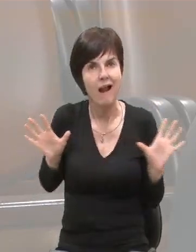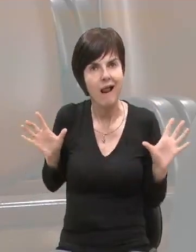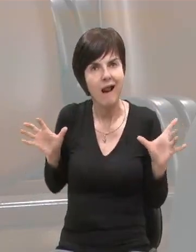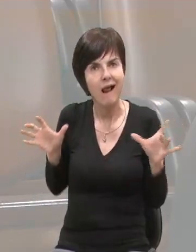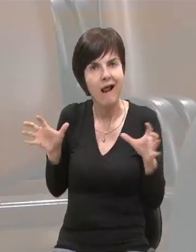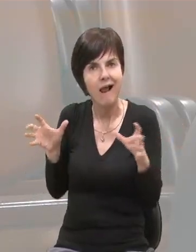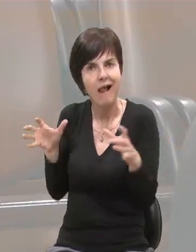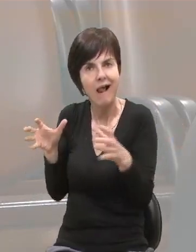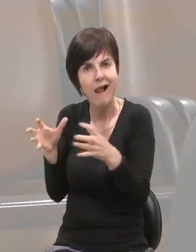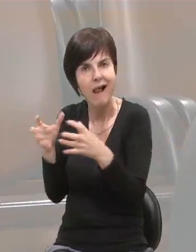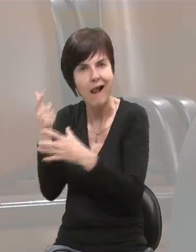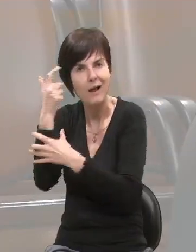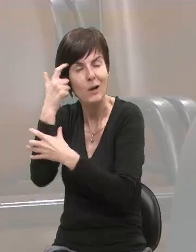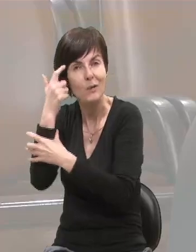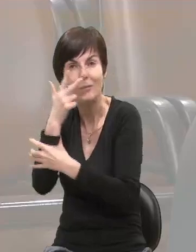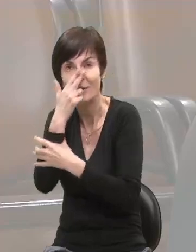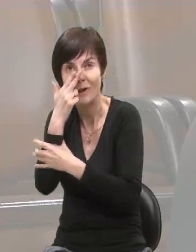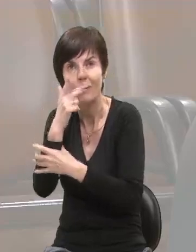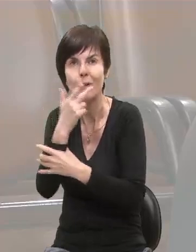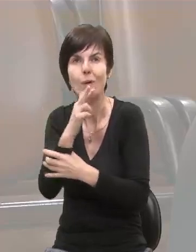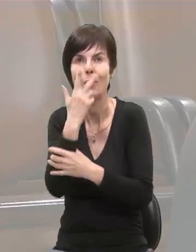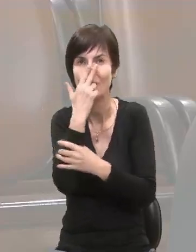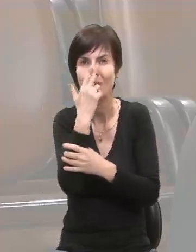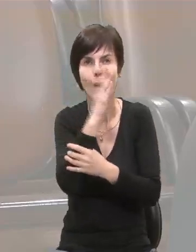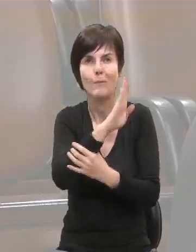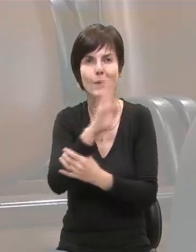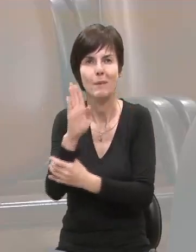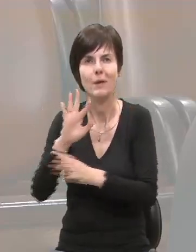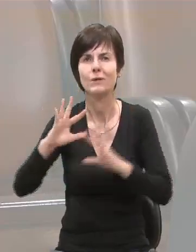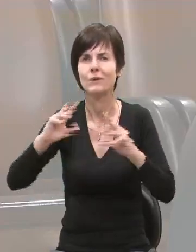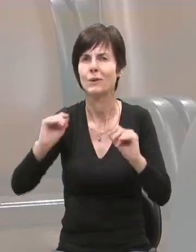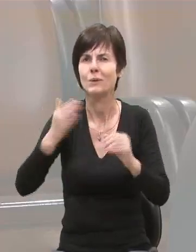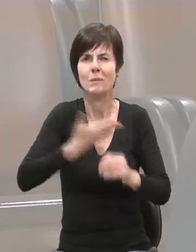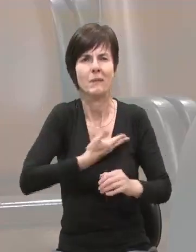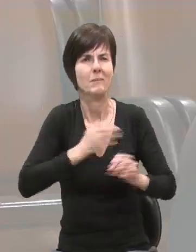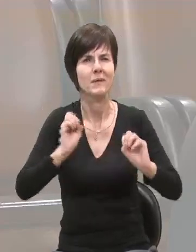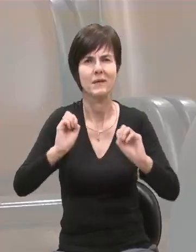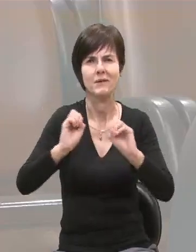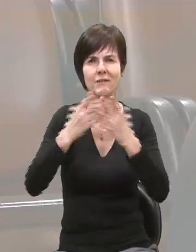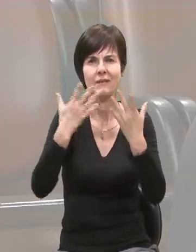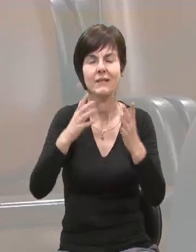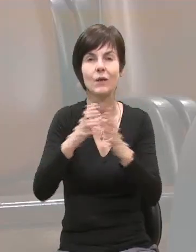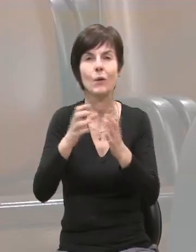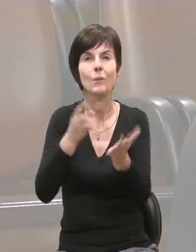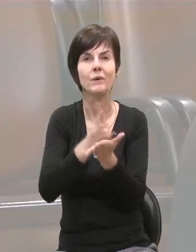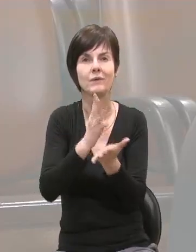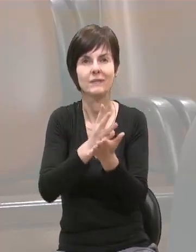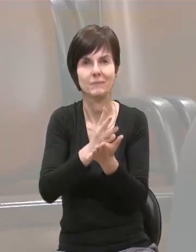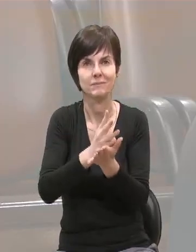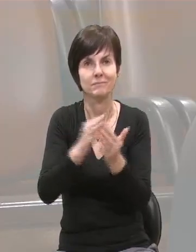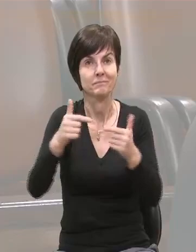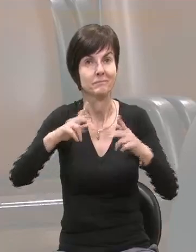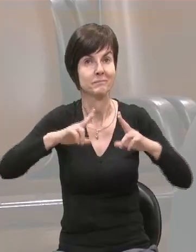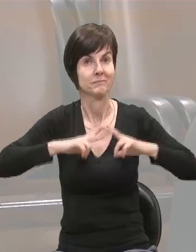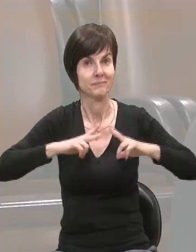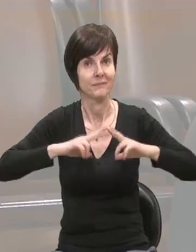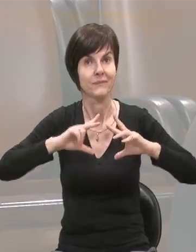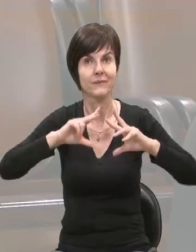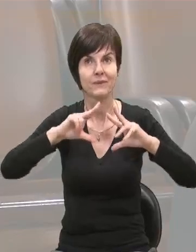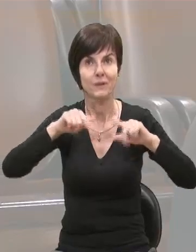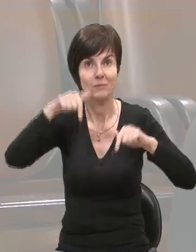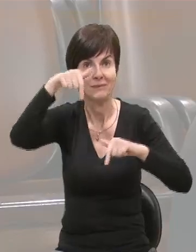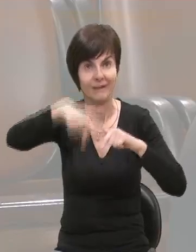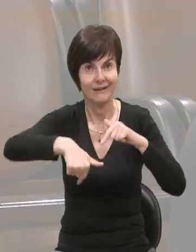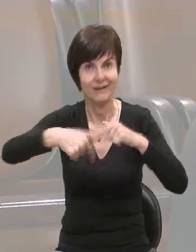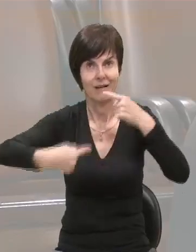pensam parecido, assim e tal, né? É que nem Big Brother. Todo mundo é amigo, é festa. Cria até grupinho no WhatsApp aqui dentro. Depois estão se matando aqui dentro, né? Todo